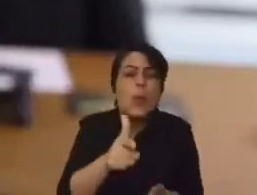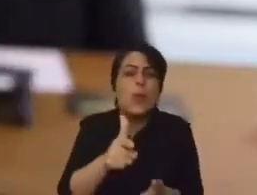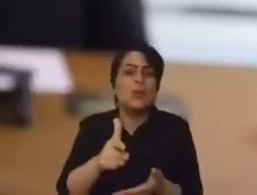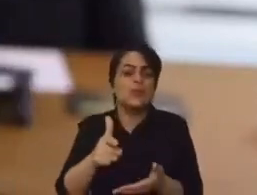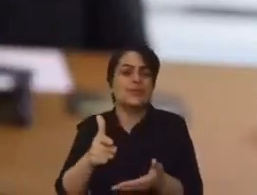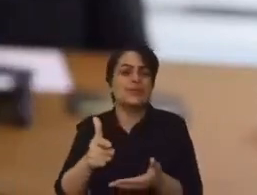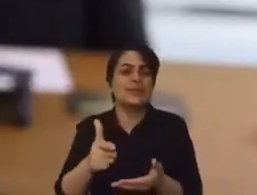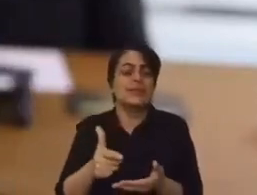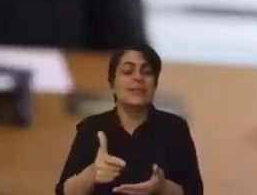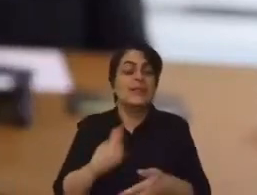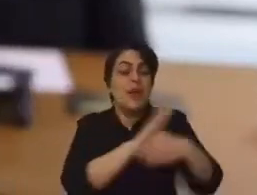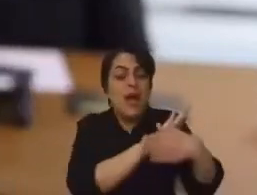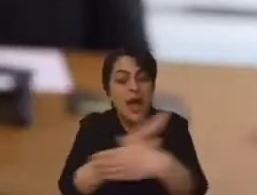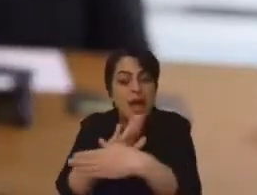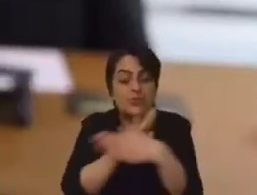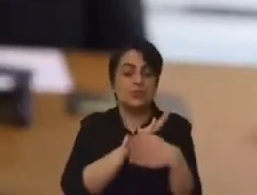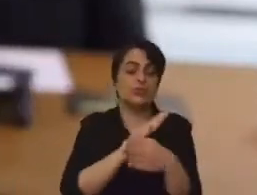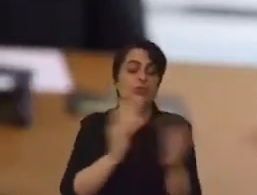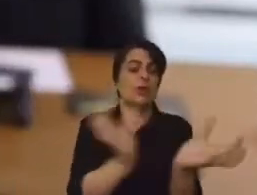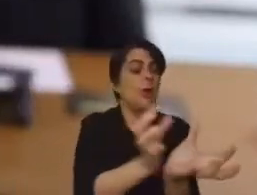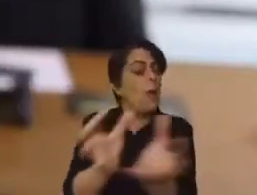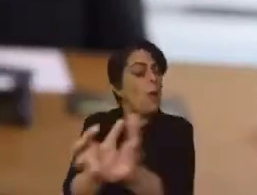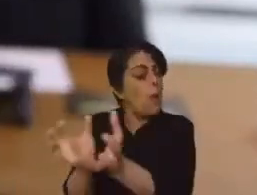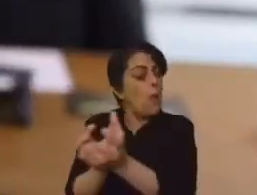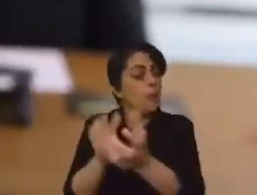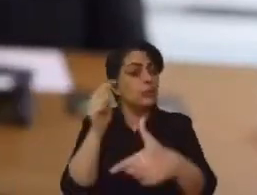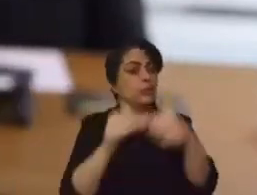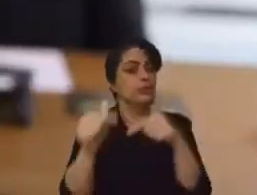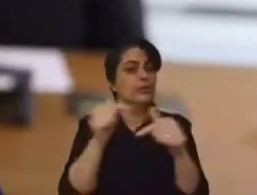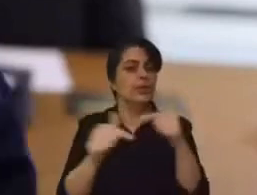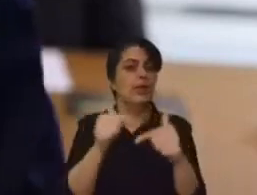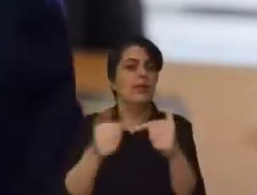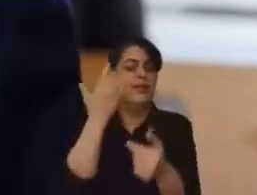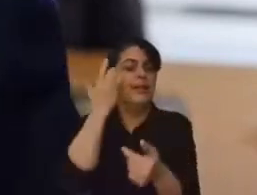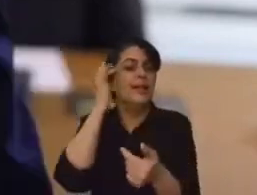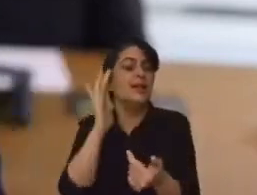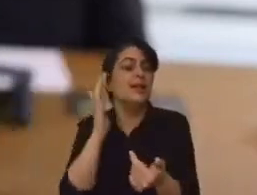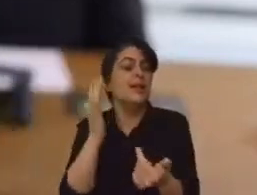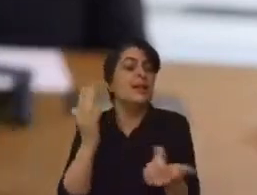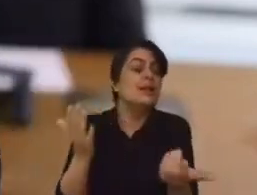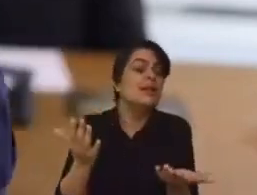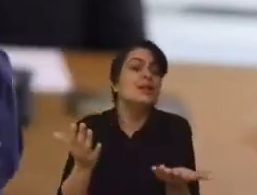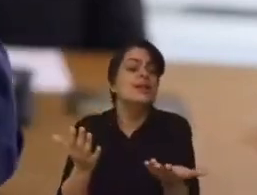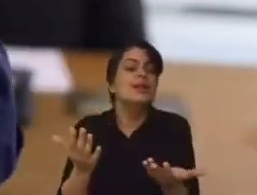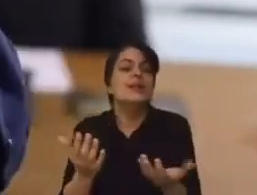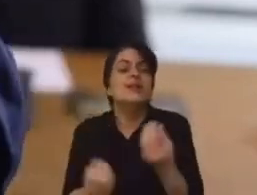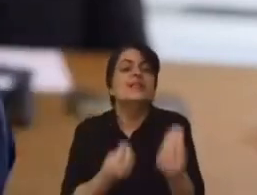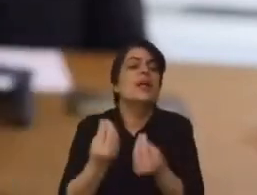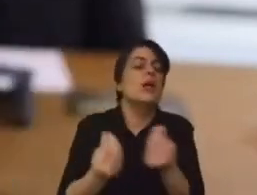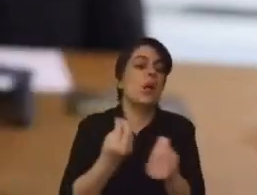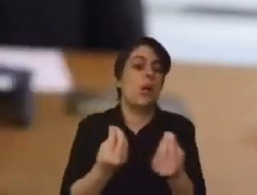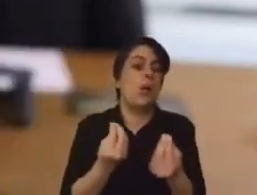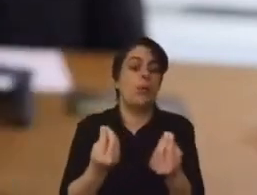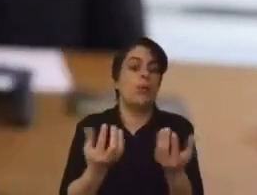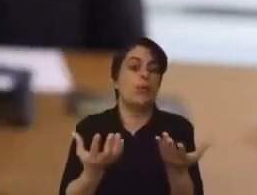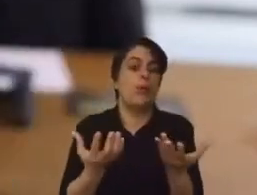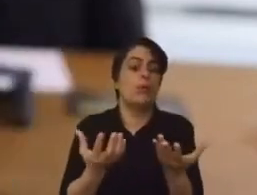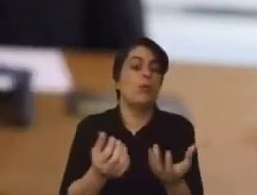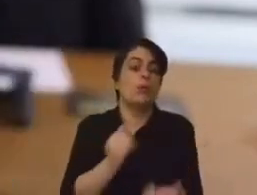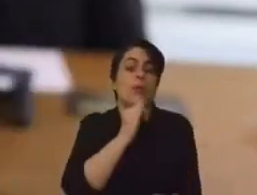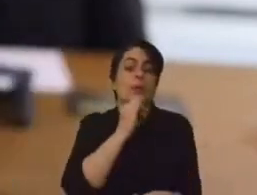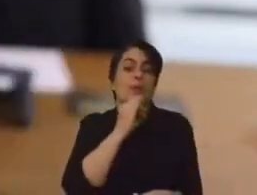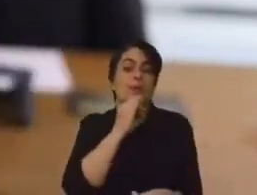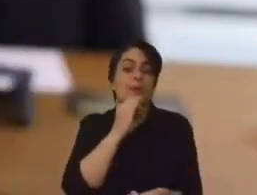trabalhador. Eu não sei, quando você criou, Sérgio, quando foi criado no mundo o trem,